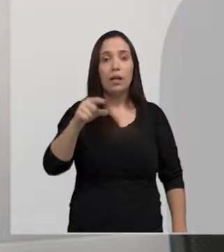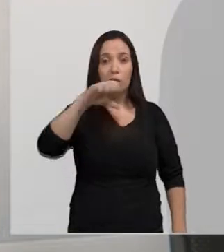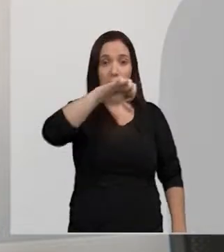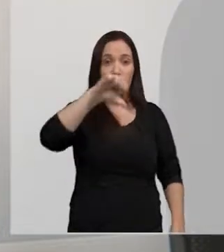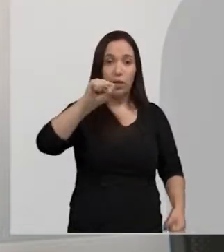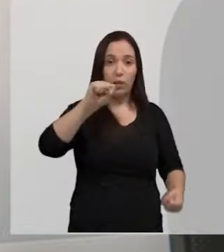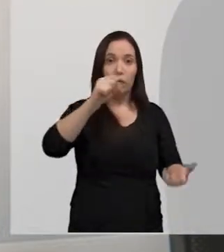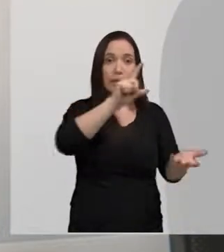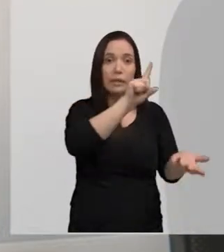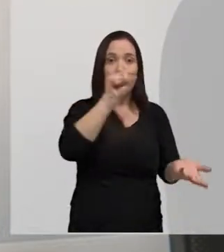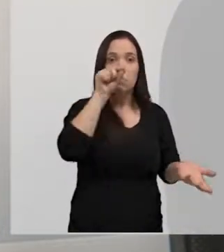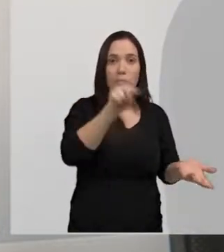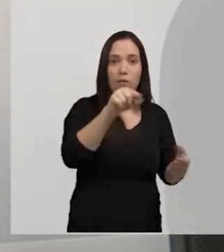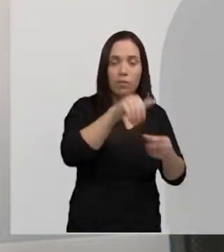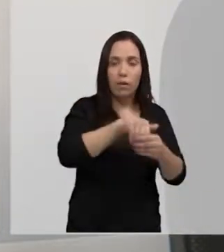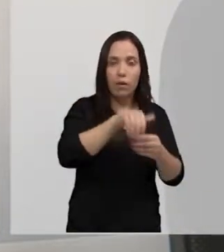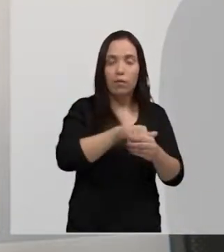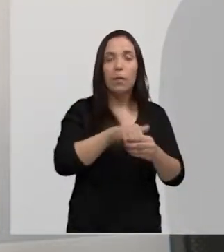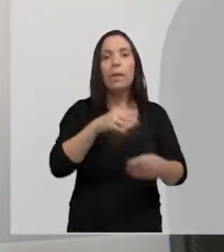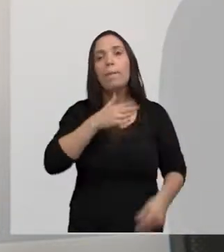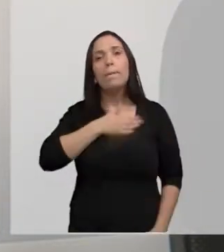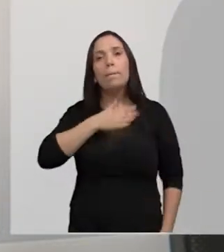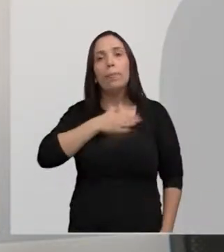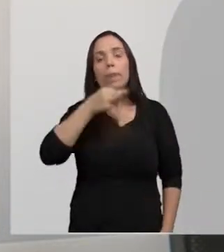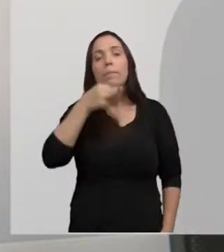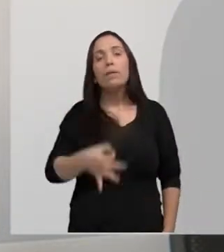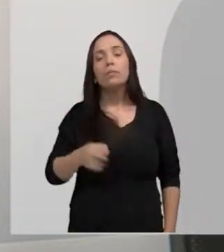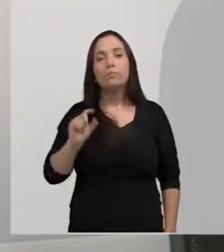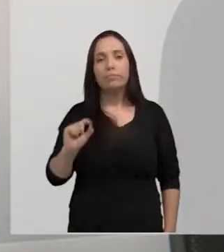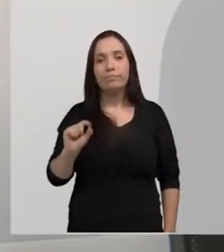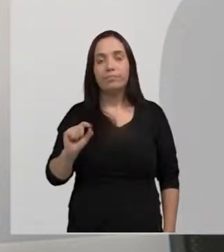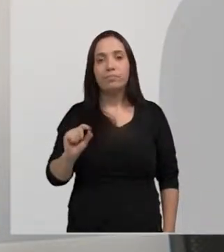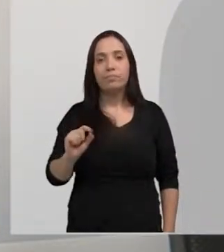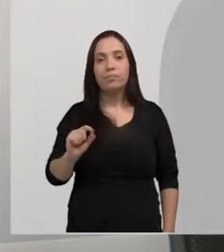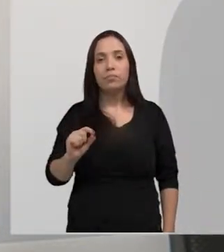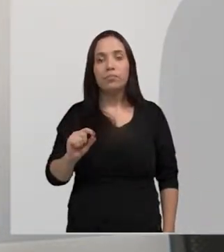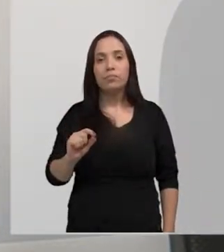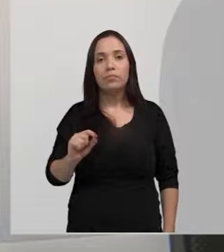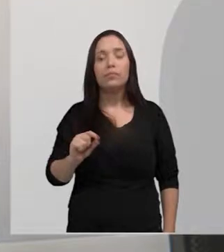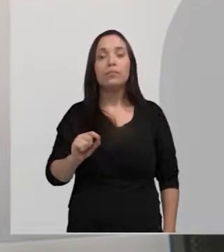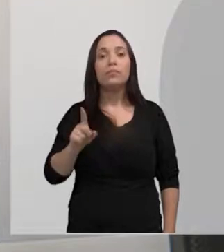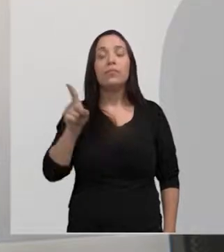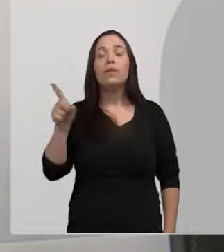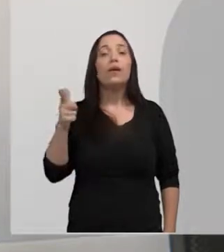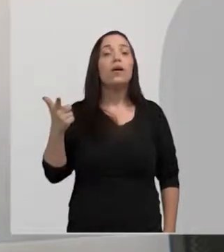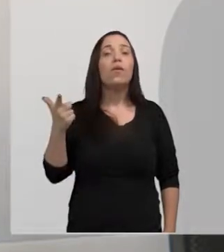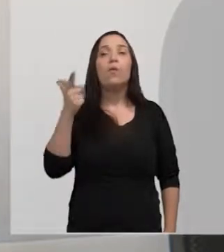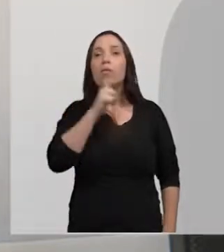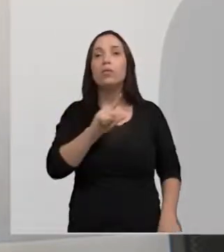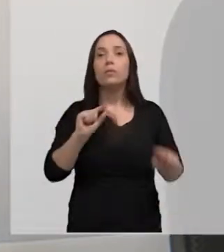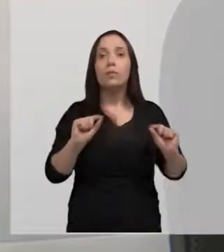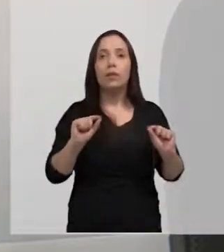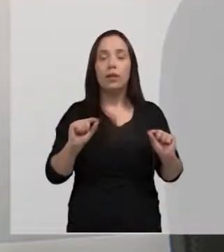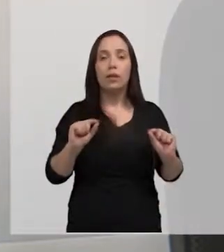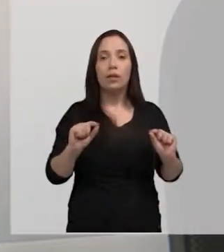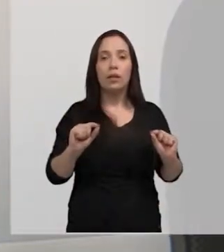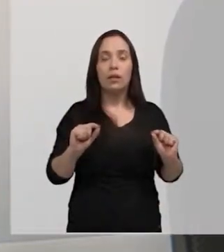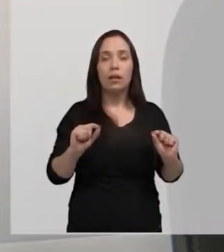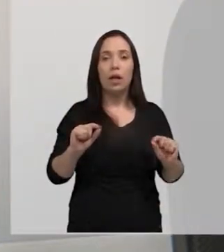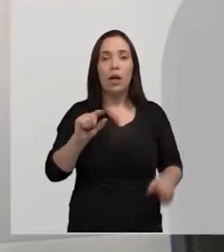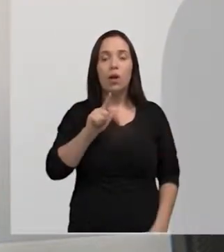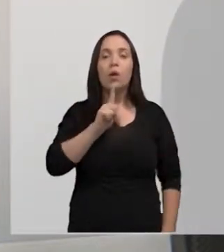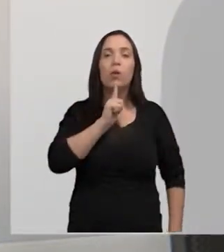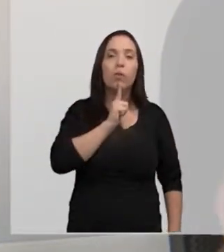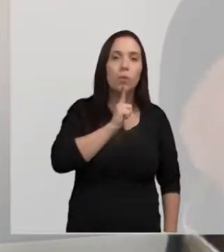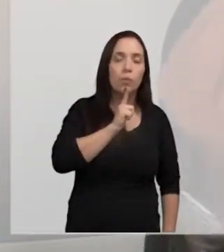em 98. E o que acontece? Na minha avaliação, ele dá o grande salto dele quando no segundo turno,